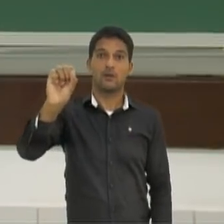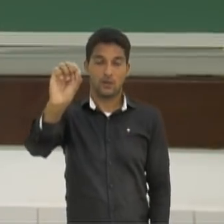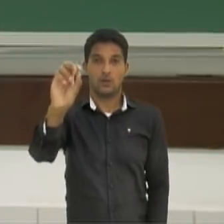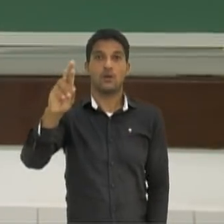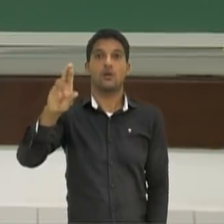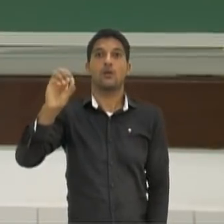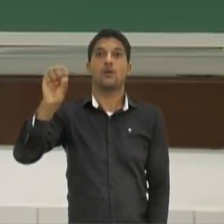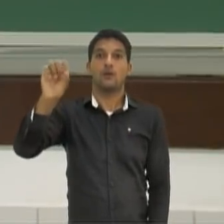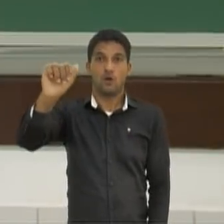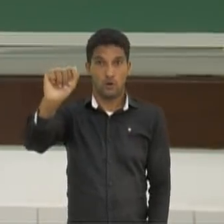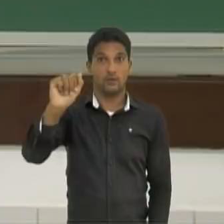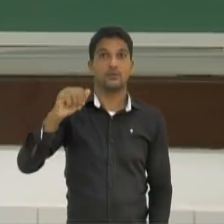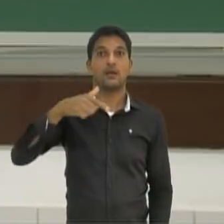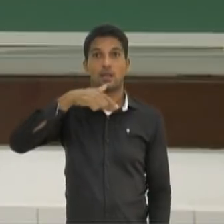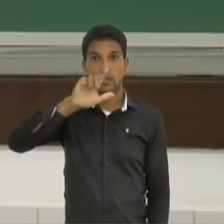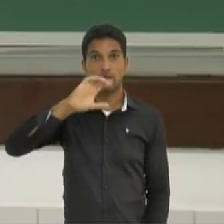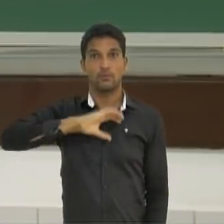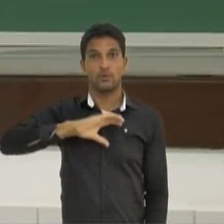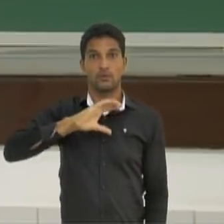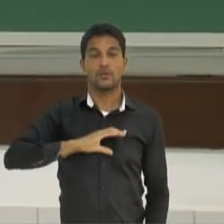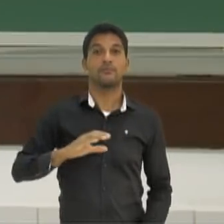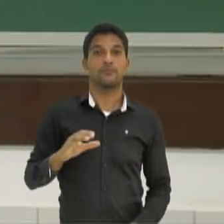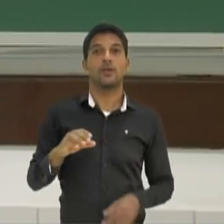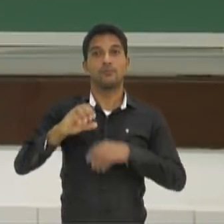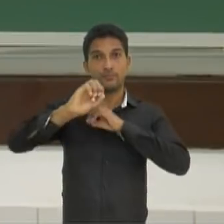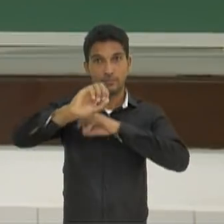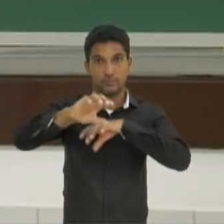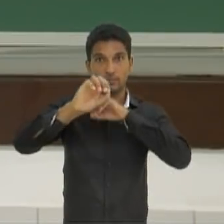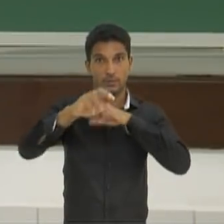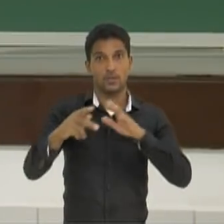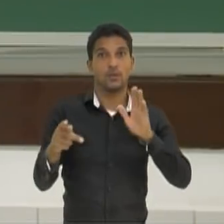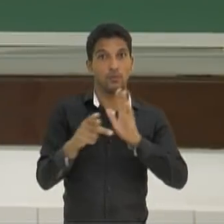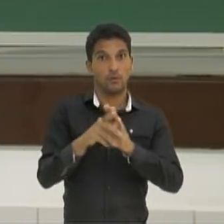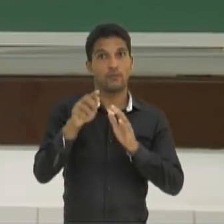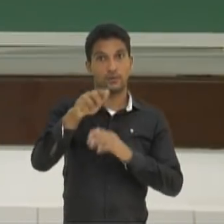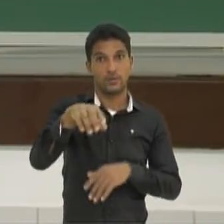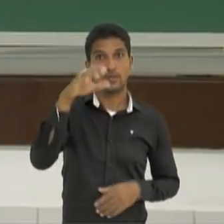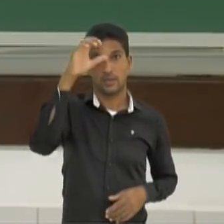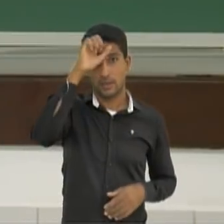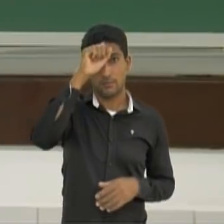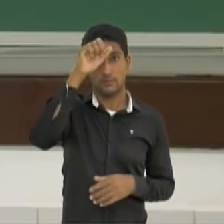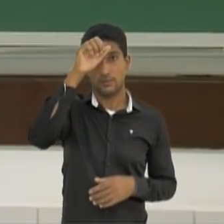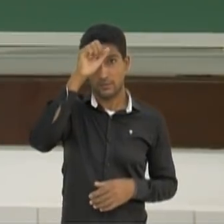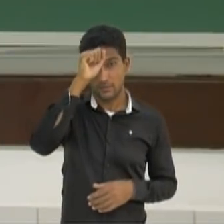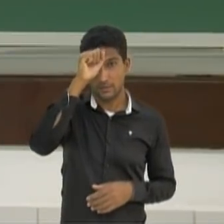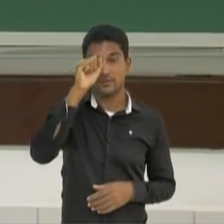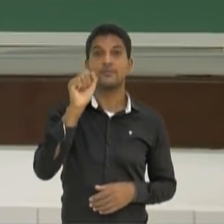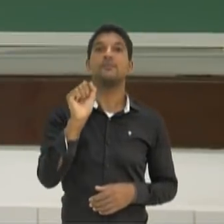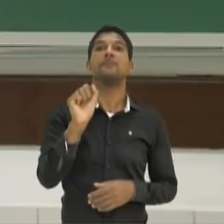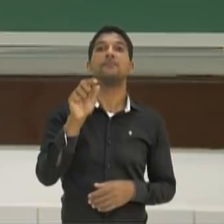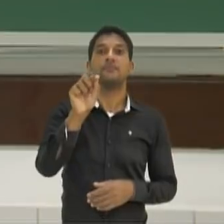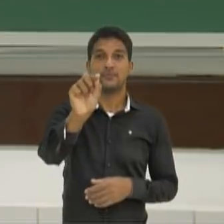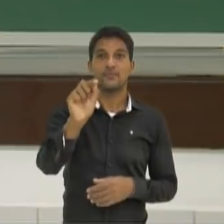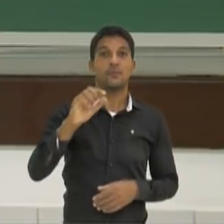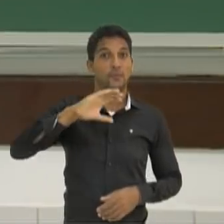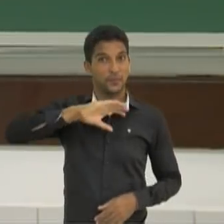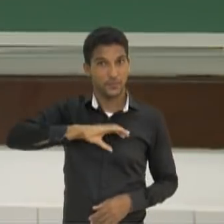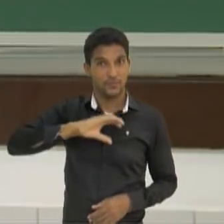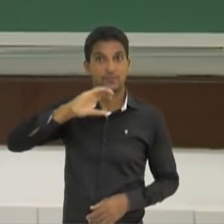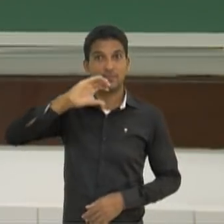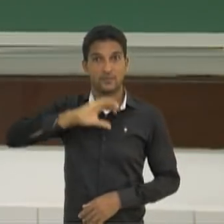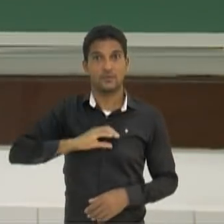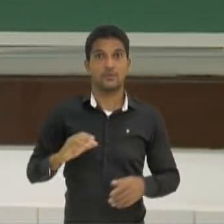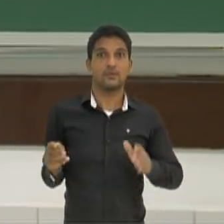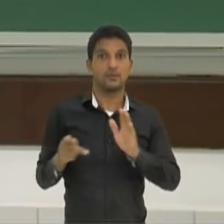do 7º ano a elaborarem o conhecimento científico dentro da área de letras, né? Agradeço muito a participação de todos